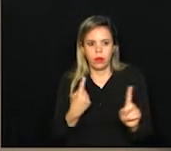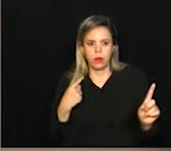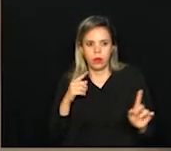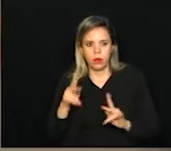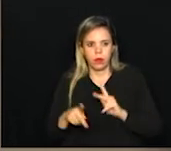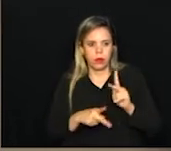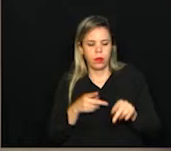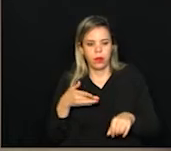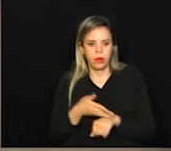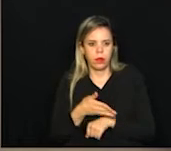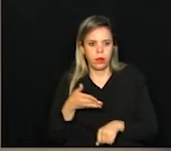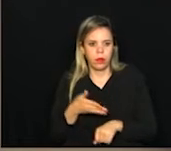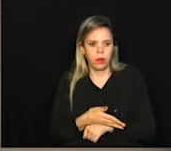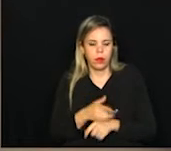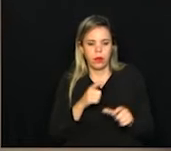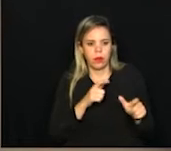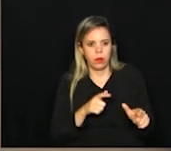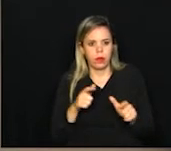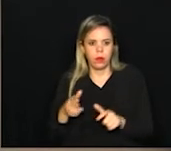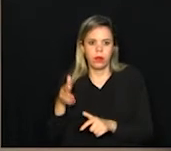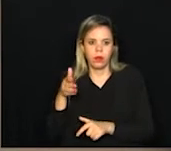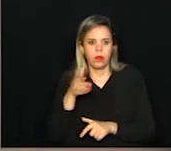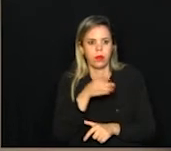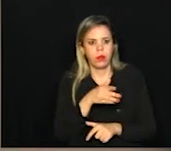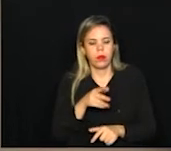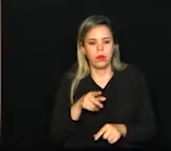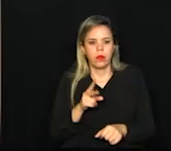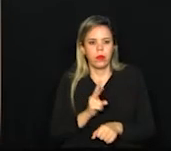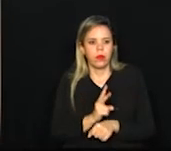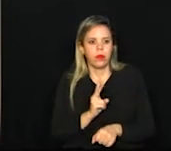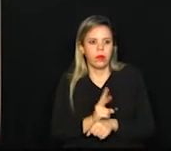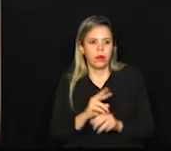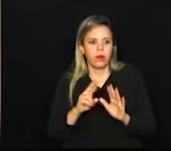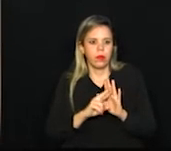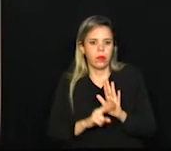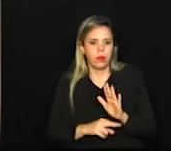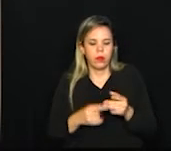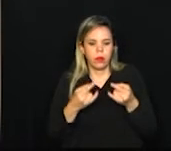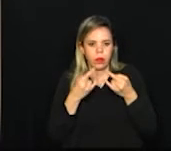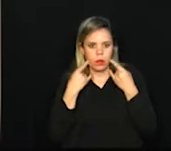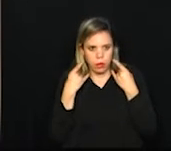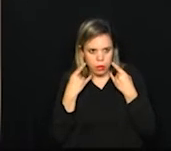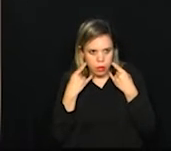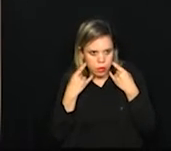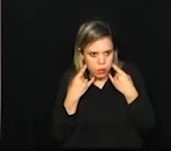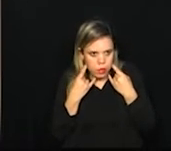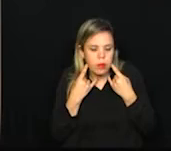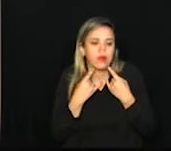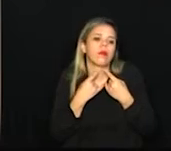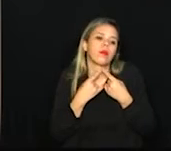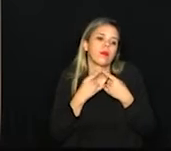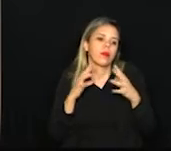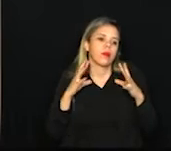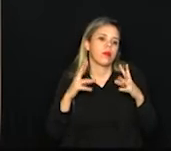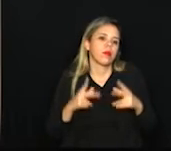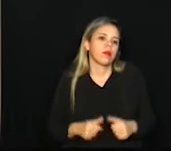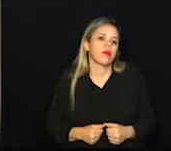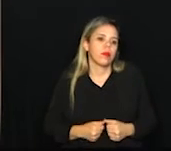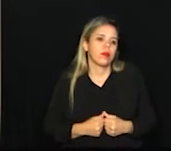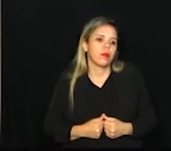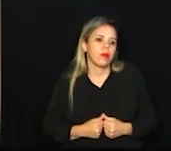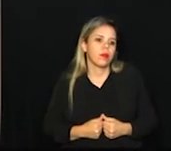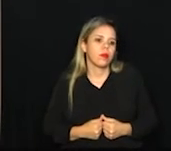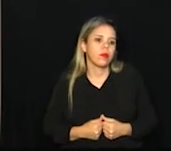os que frequentam os espaços e a manutenção dos protocolos, uso de máscaras e os protocolos de higiene e